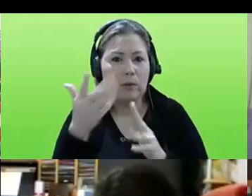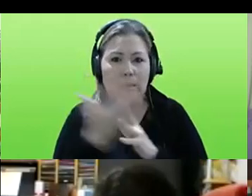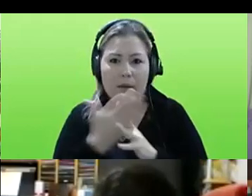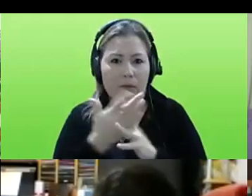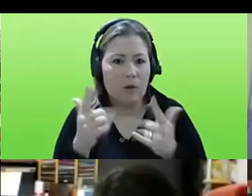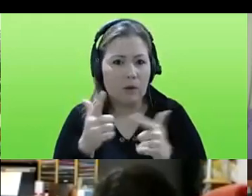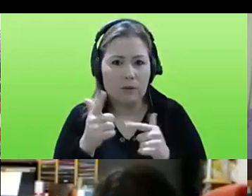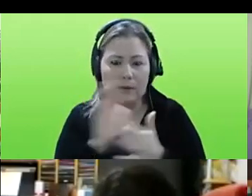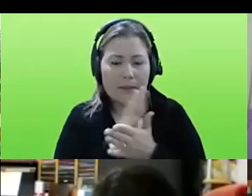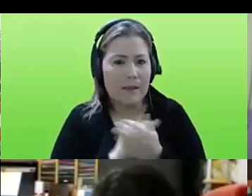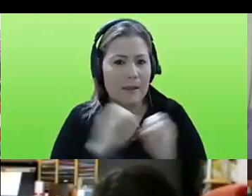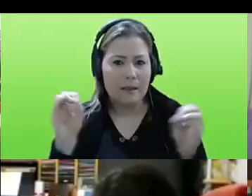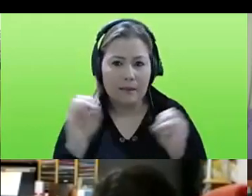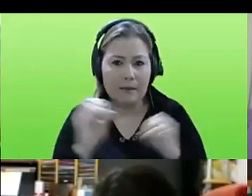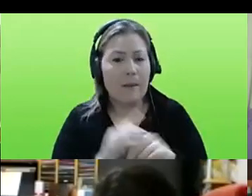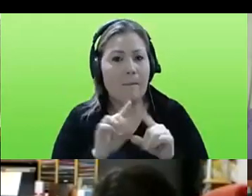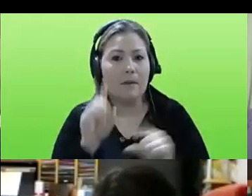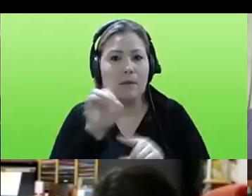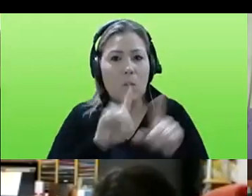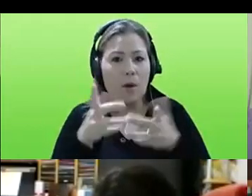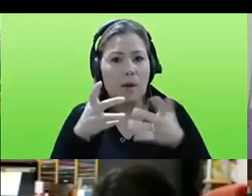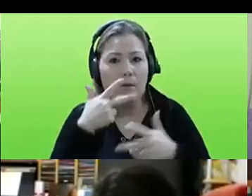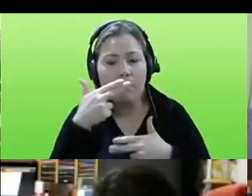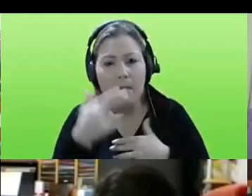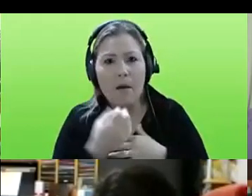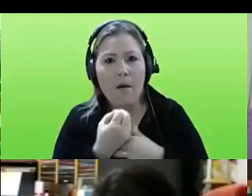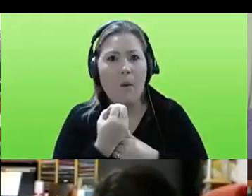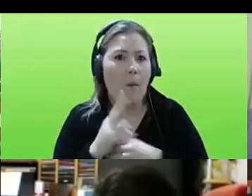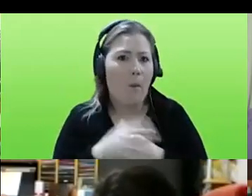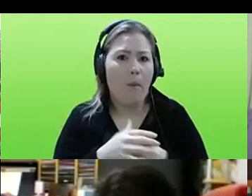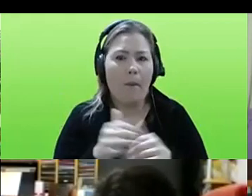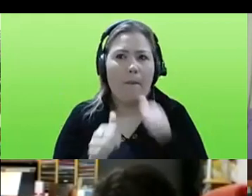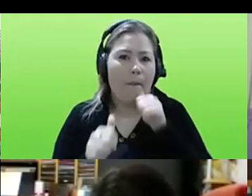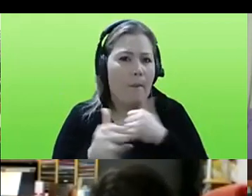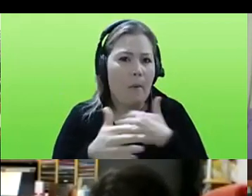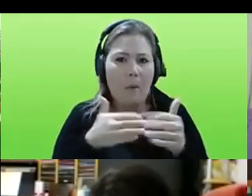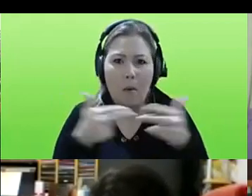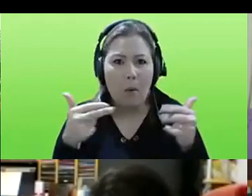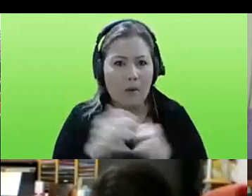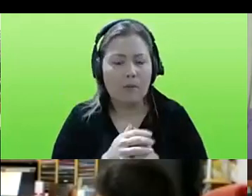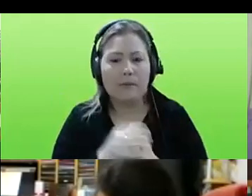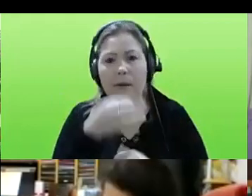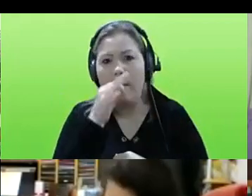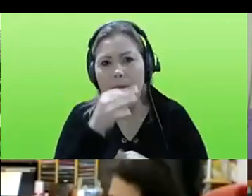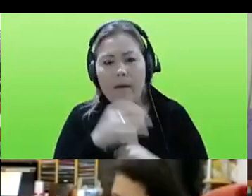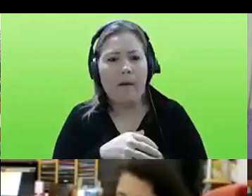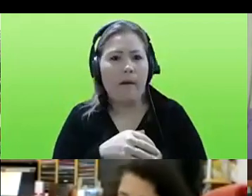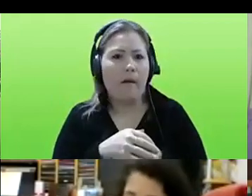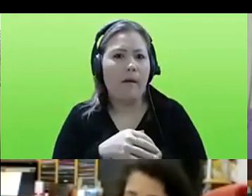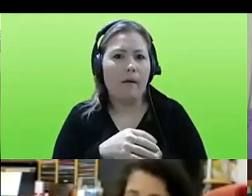break, mas se alguém quer fumar um cigarro, beber alguma coisa, café, não